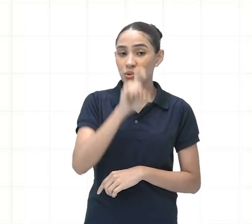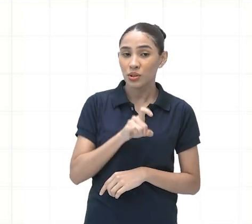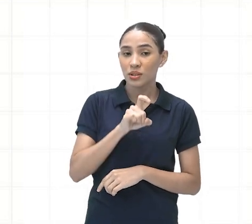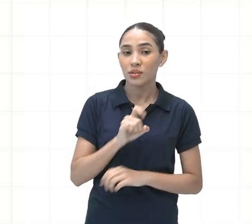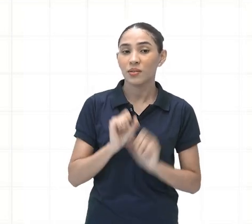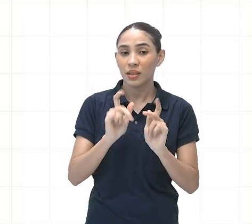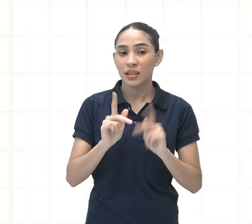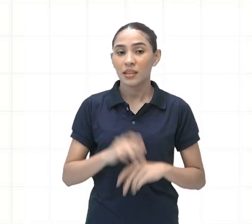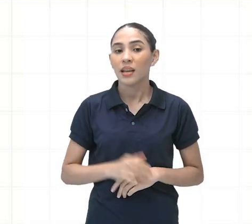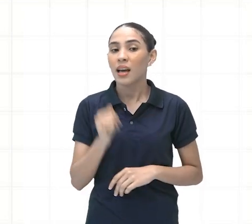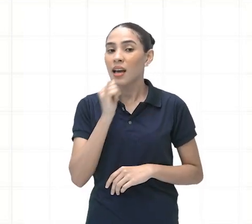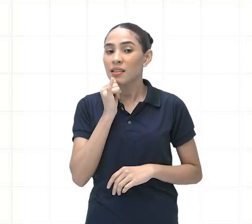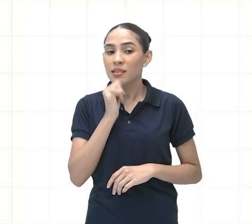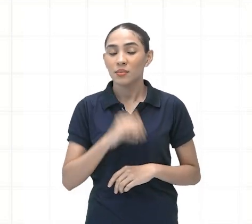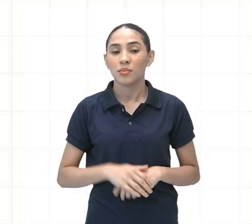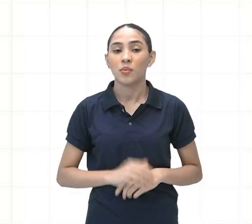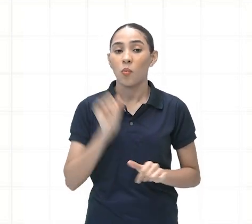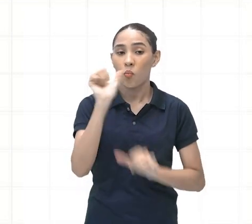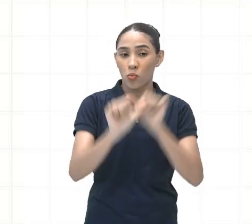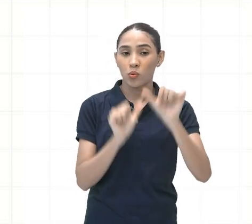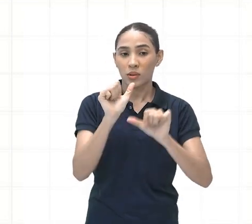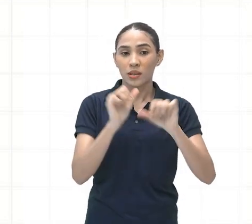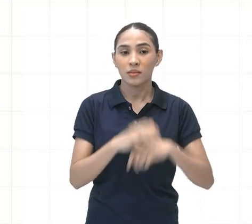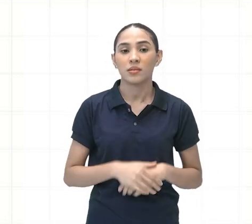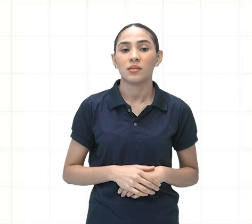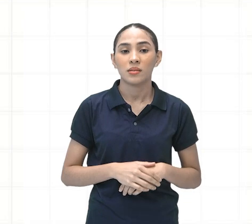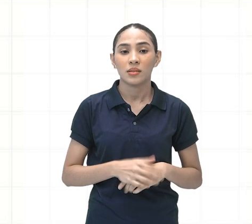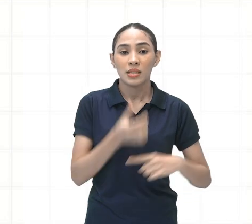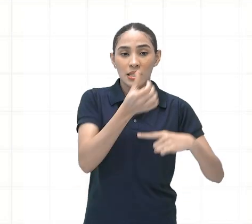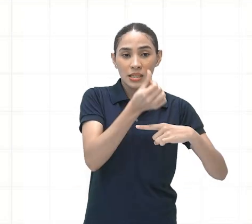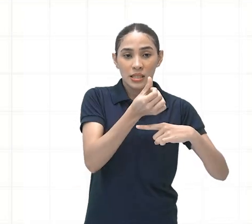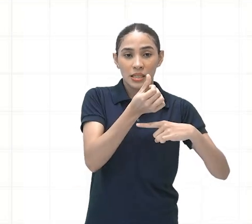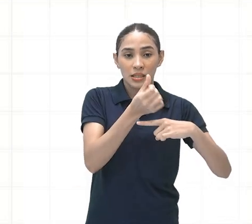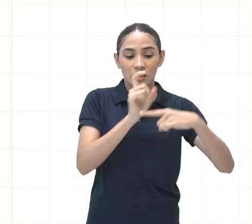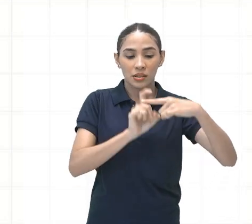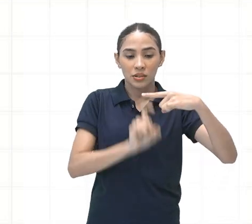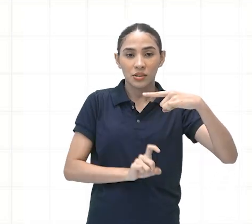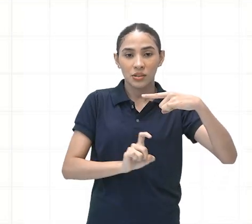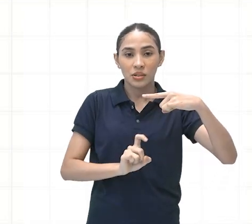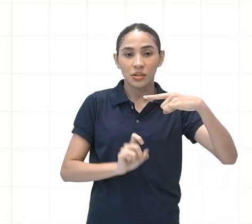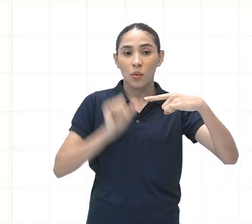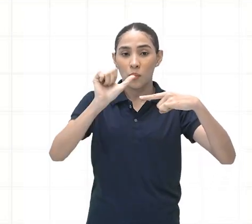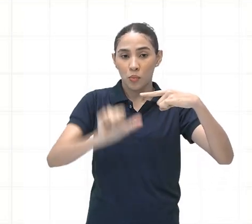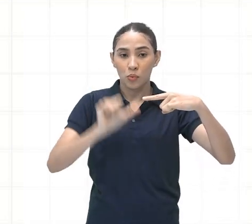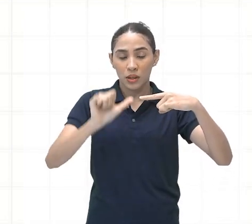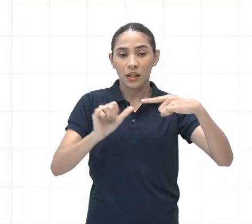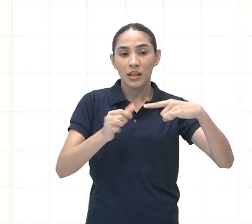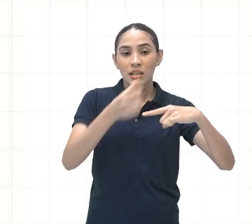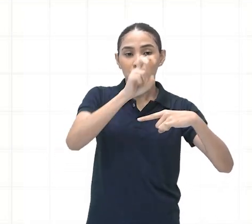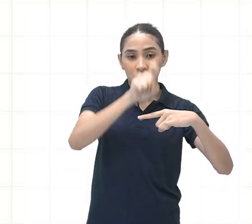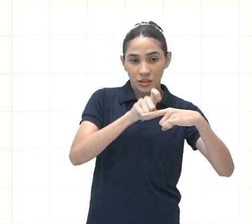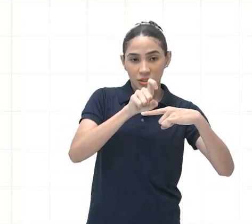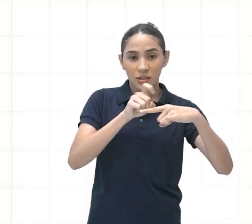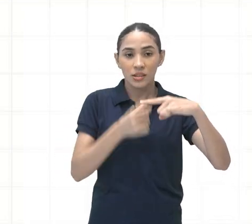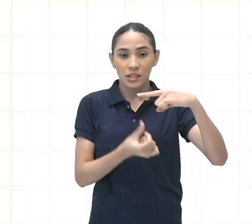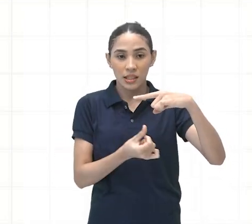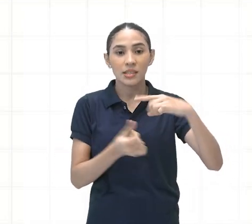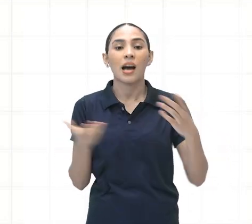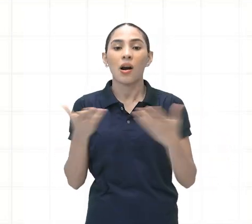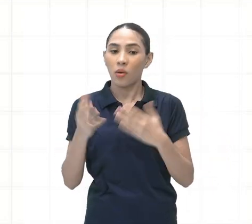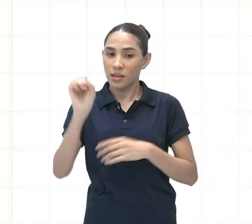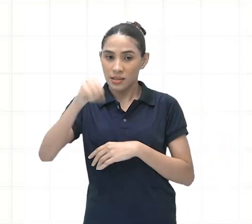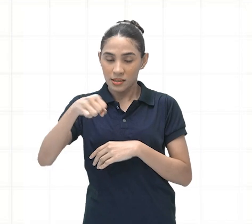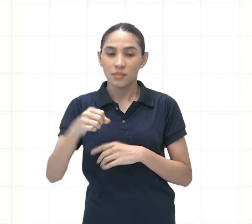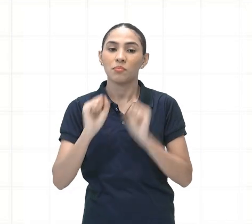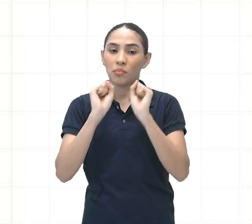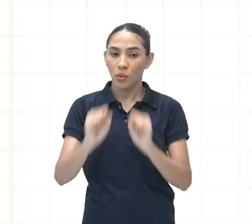Tudo bem? Então, eu vou inverter ela, ou seja, é 6 sobre x, vai ficar x sobre 6. E agora sim, eu